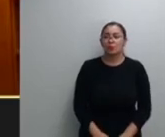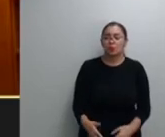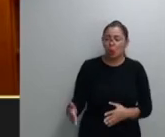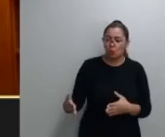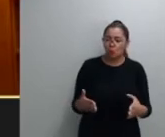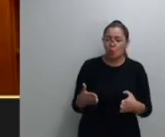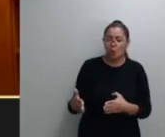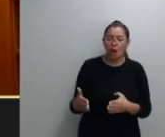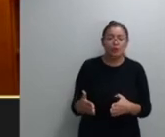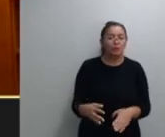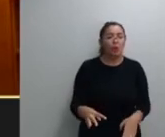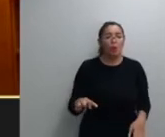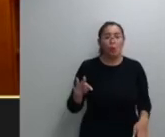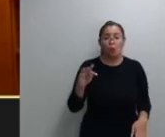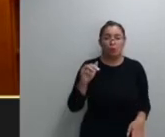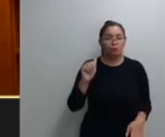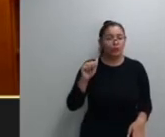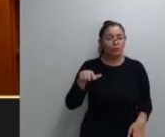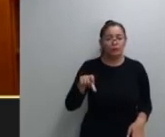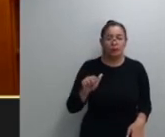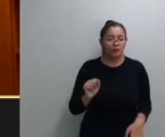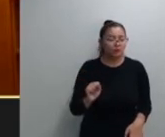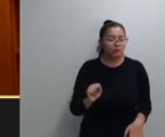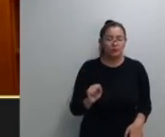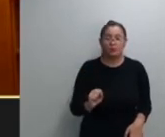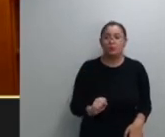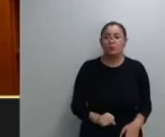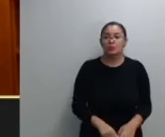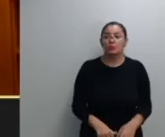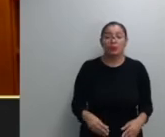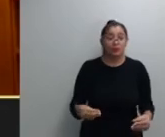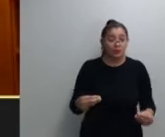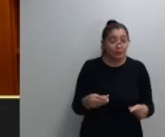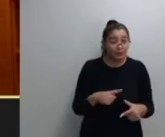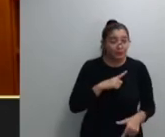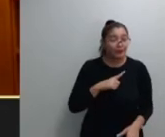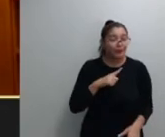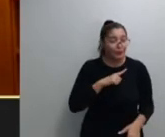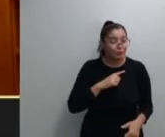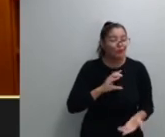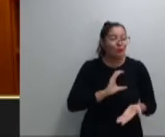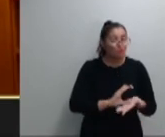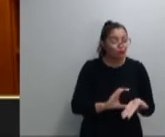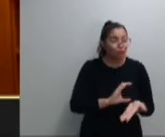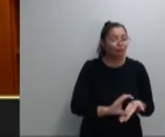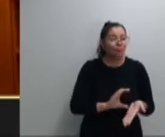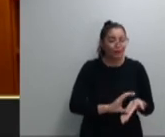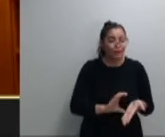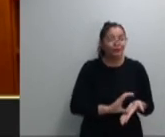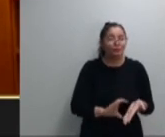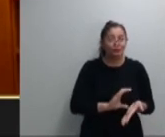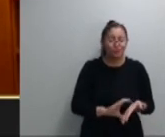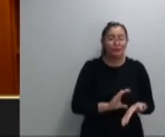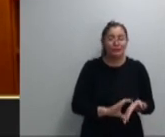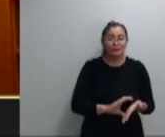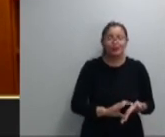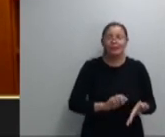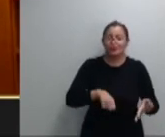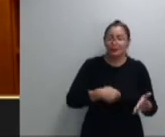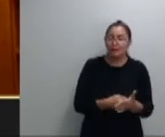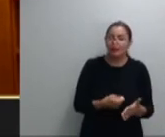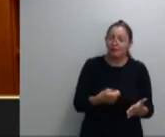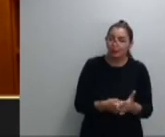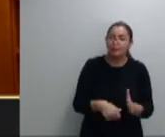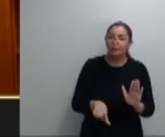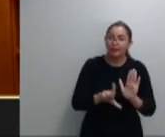depreciação ou da apropriação linear, que se mantenha o crédito, porque não há dispositivo legal que determine o estorno desse crédito.